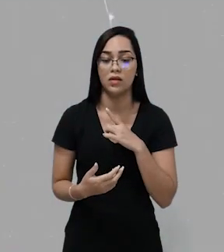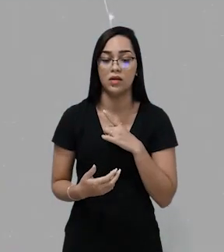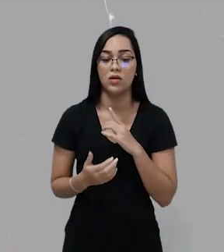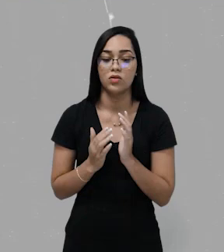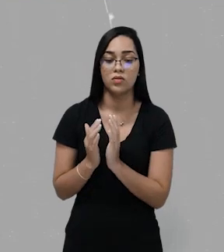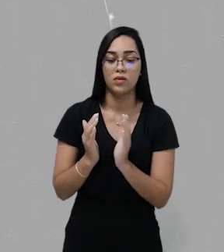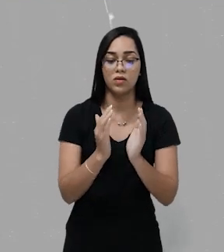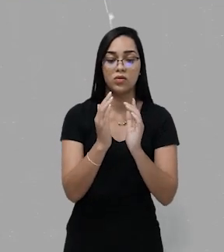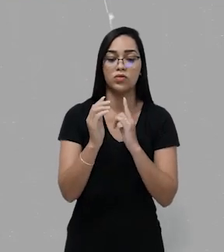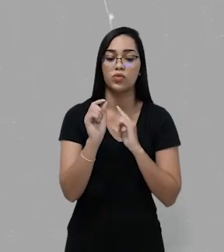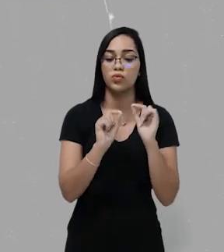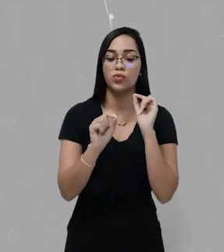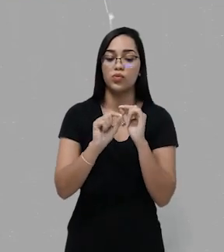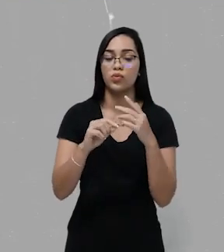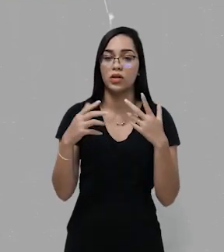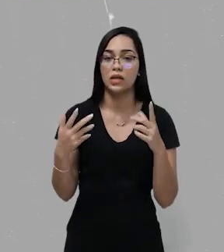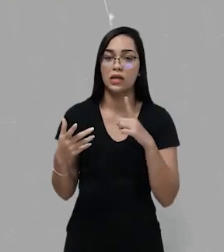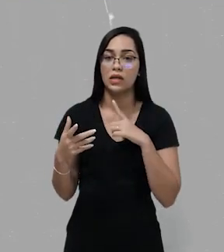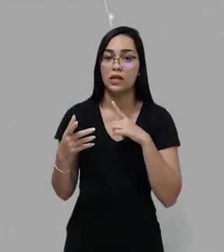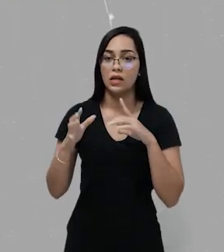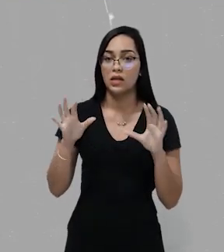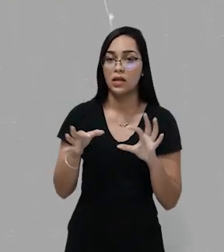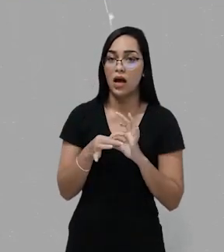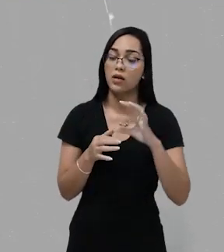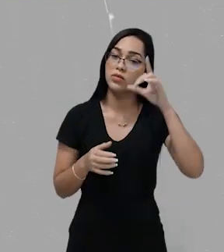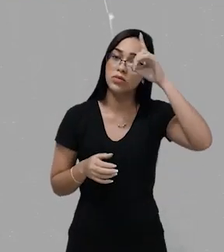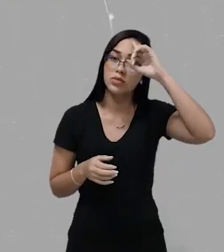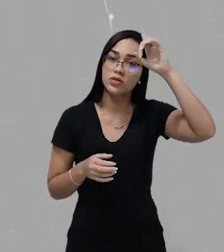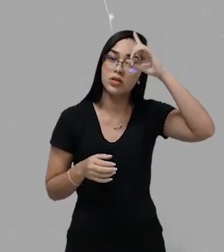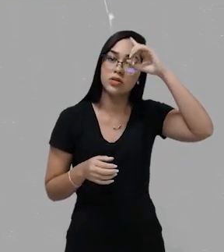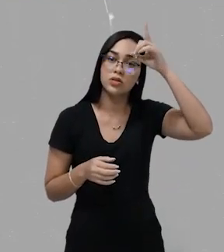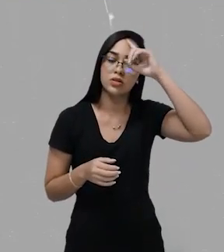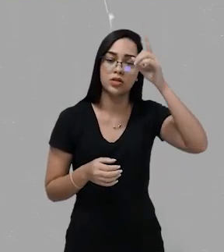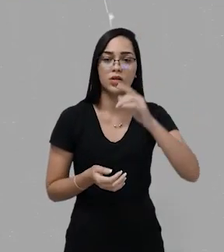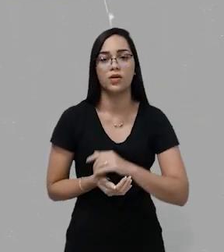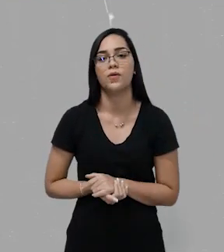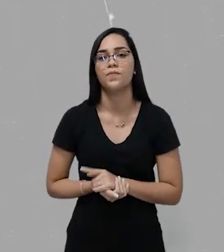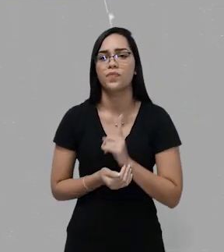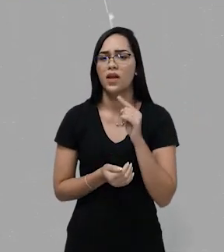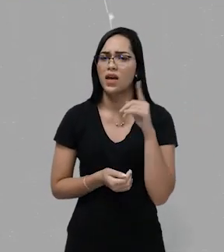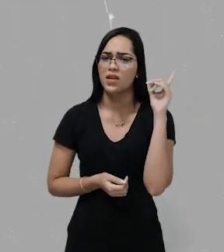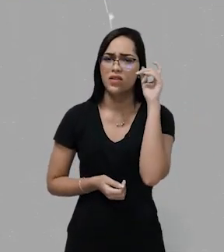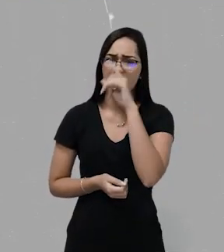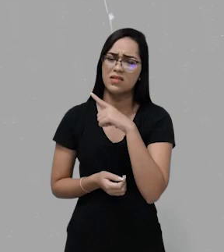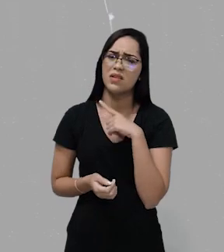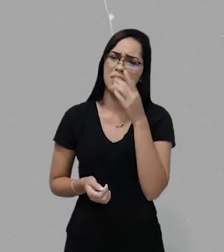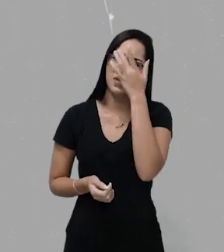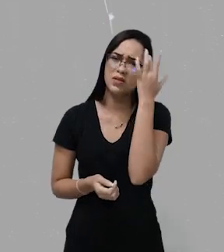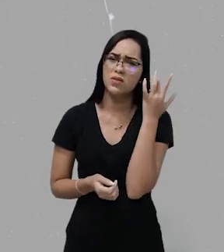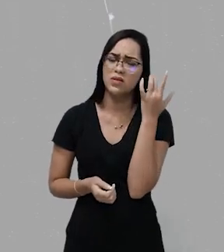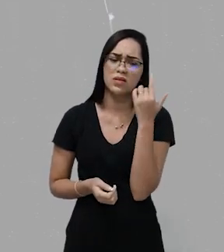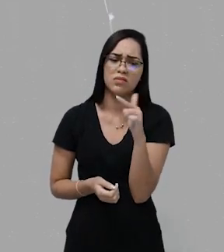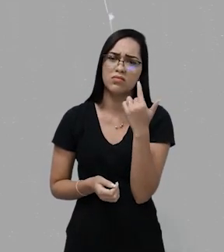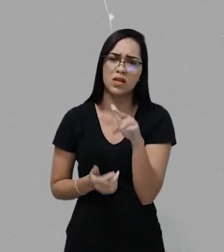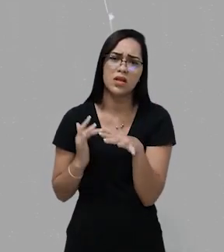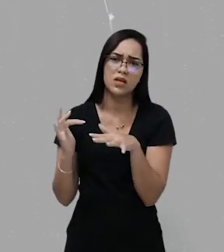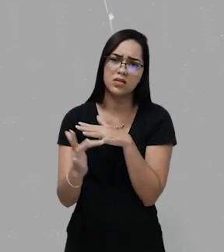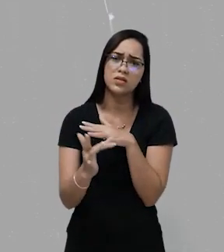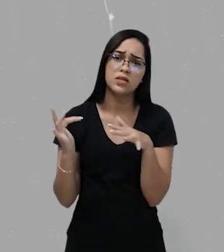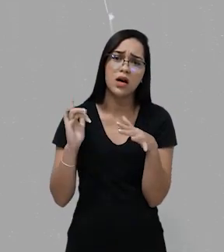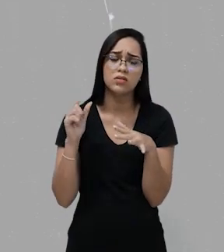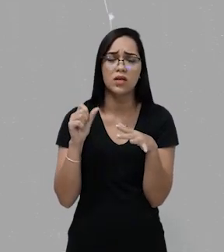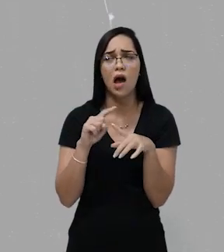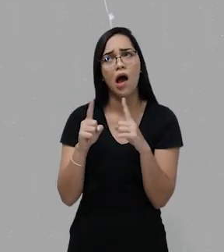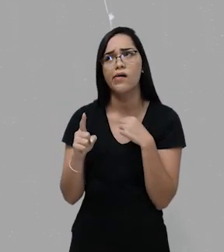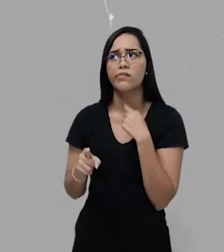aqui, estão ligadas ao nosso dia a dia, tá? É muito difícil. Existem pessoas que não têm rede social.